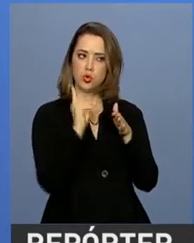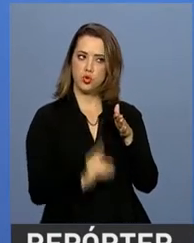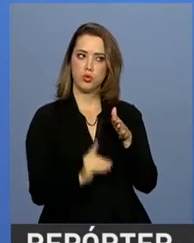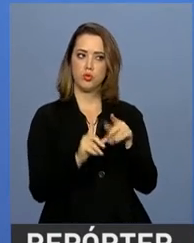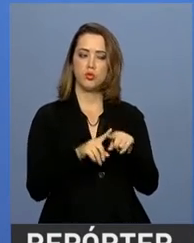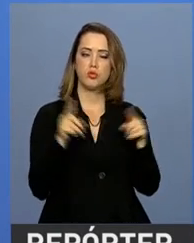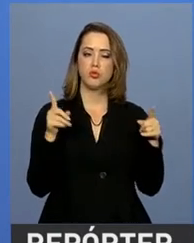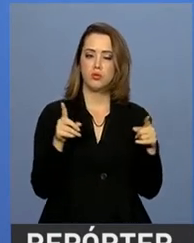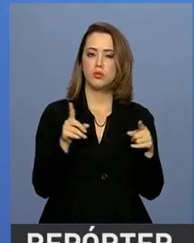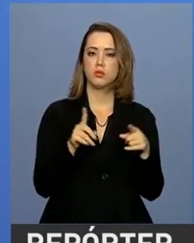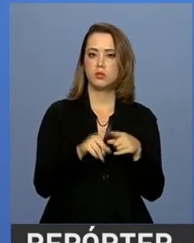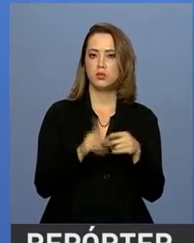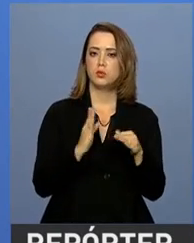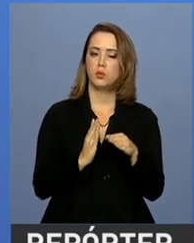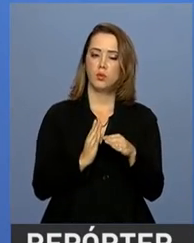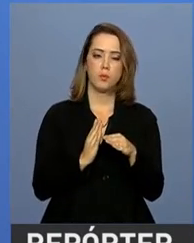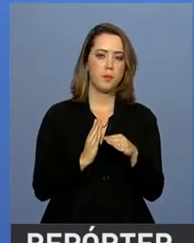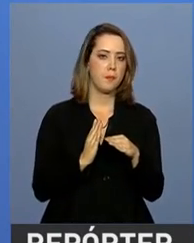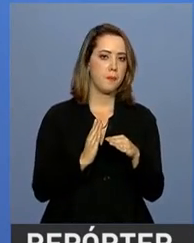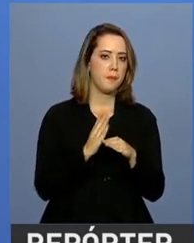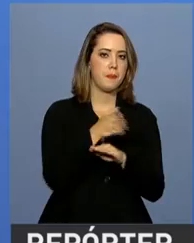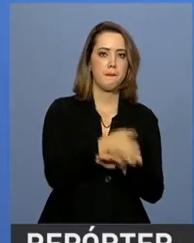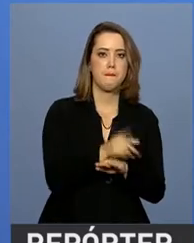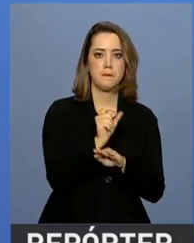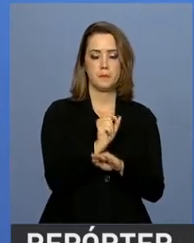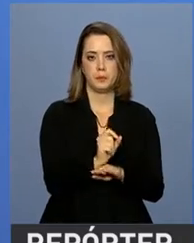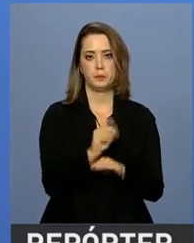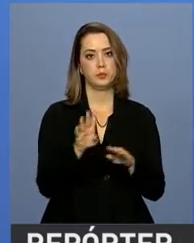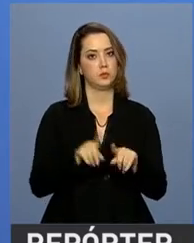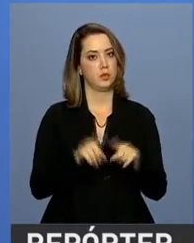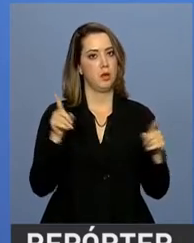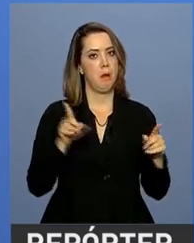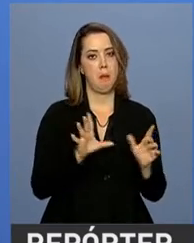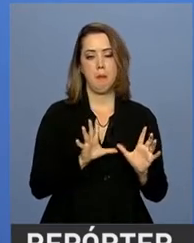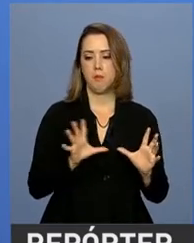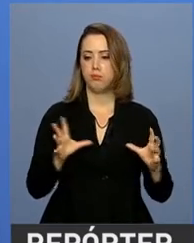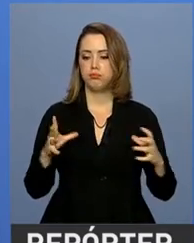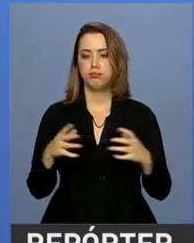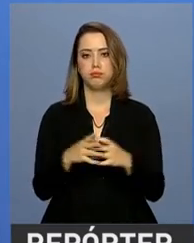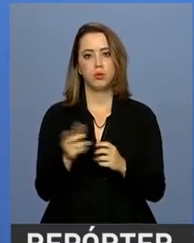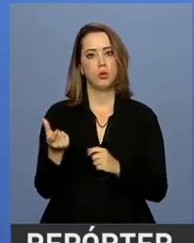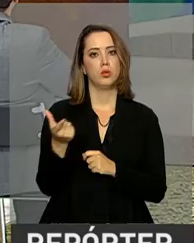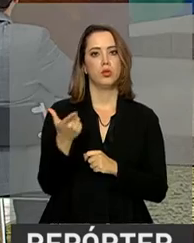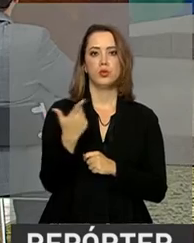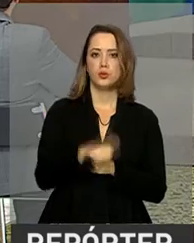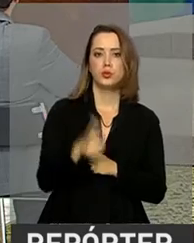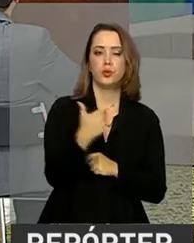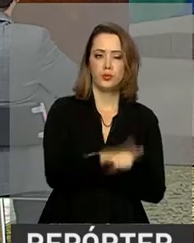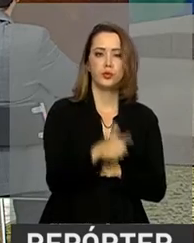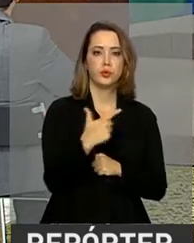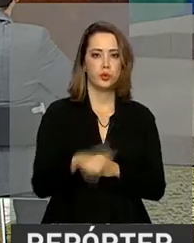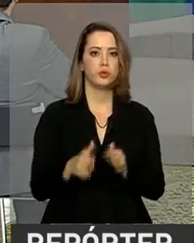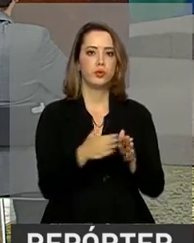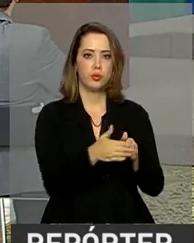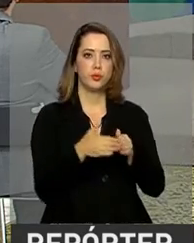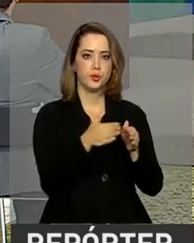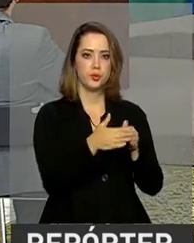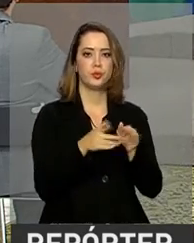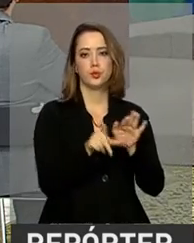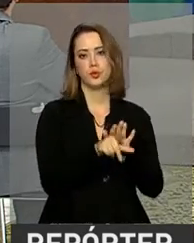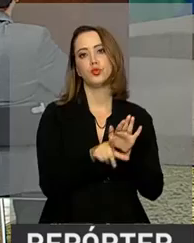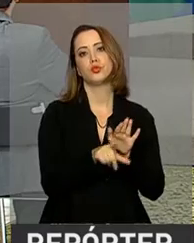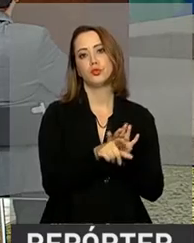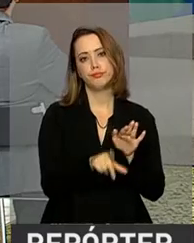injunção, portanto, ultra partes e erga omnes, para que a todo momento não fosse necessário um novo mandado de injunção